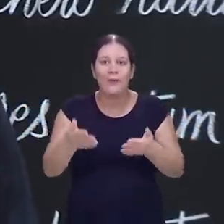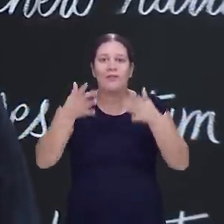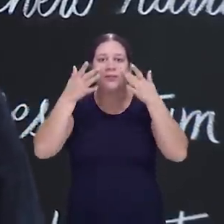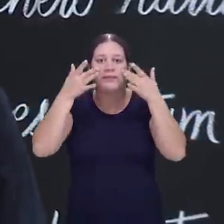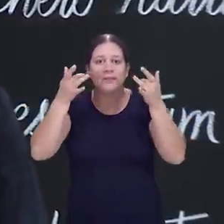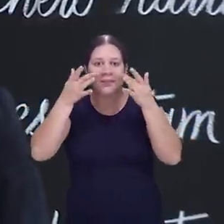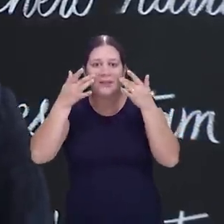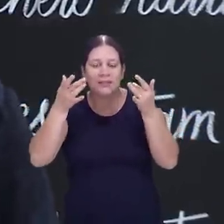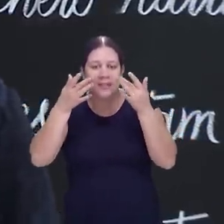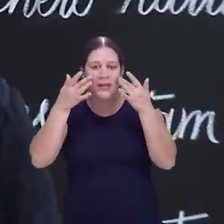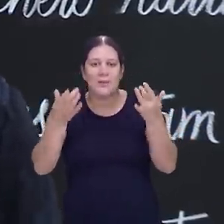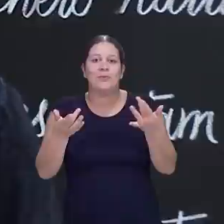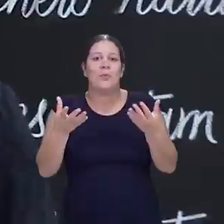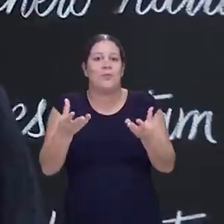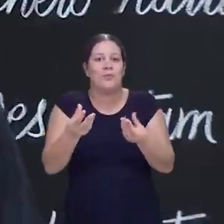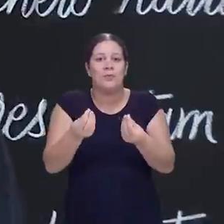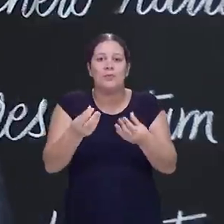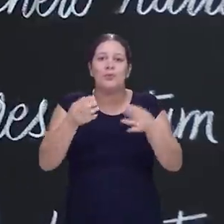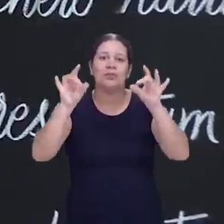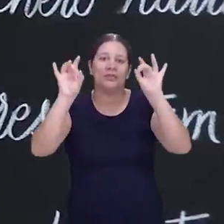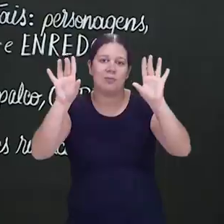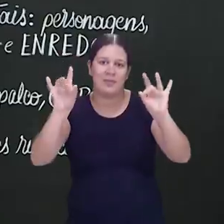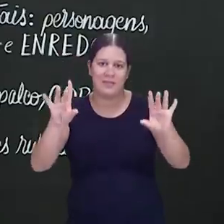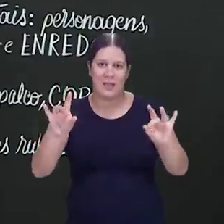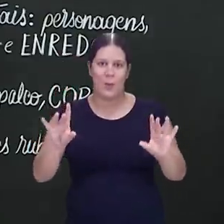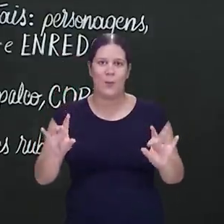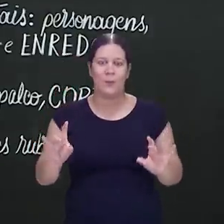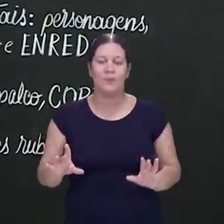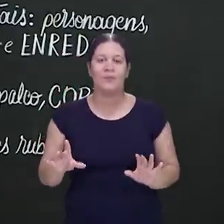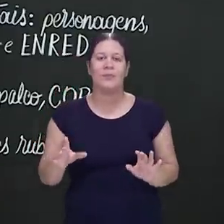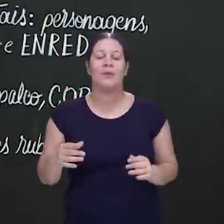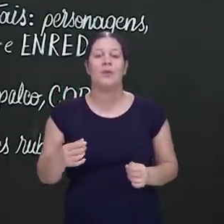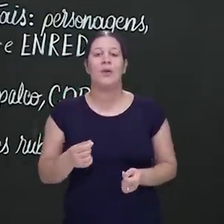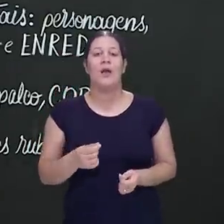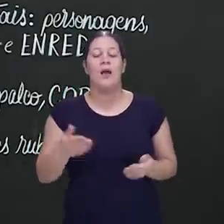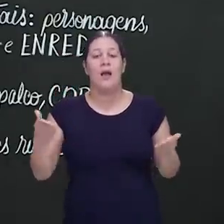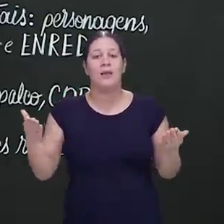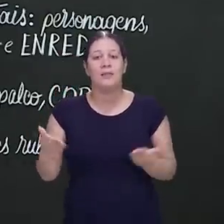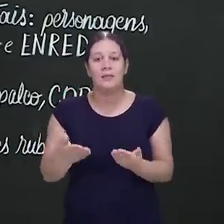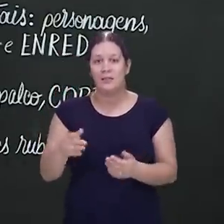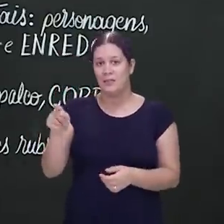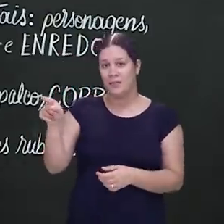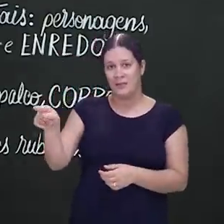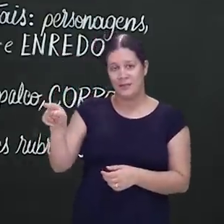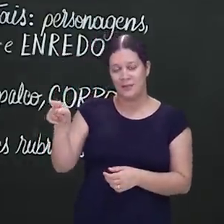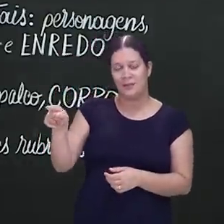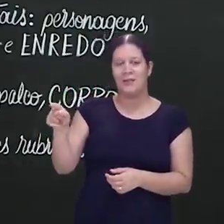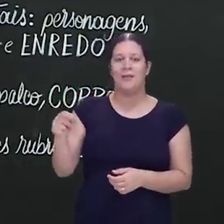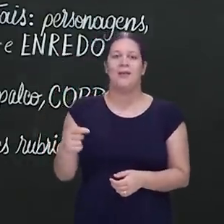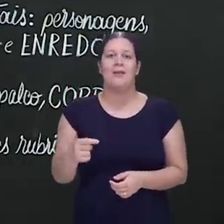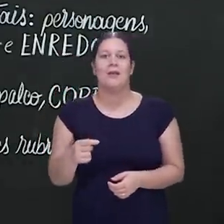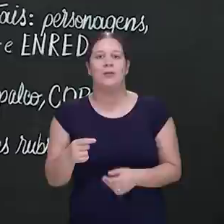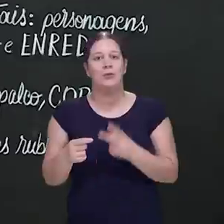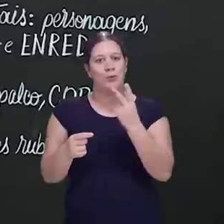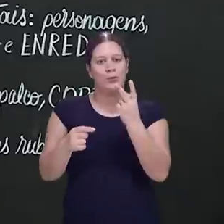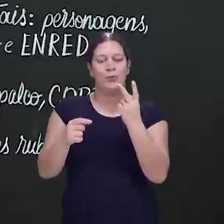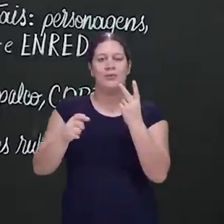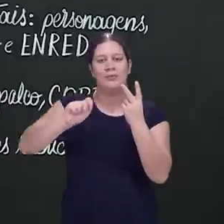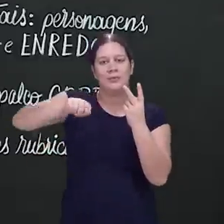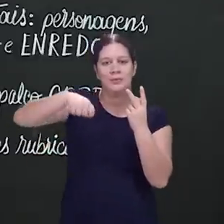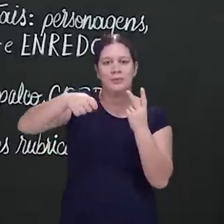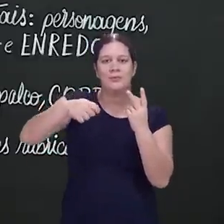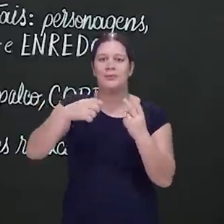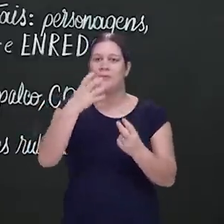encenado, e isso dá ao teatro um caráter muito especial. Tenho aqui dois símbolos, né? As máscaras do teatro, a máscara